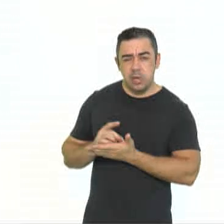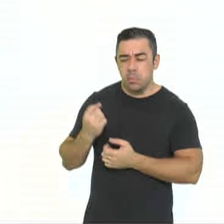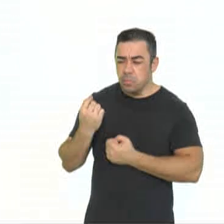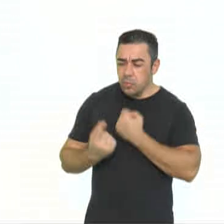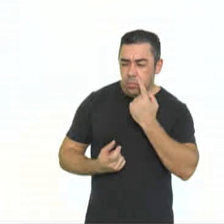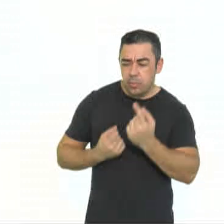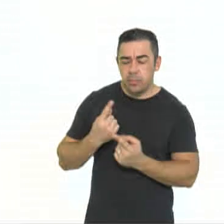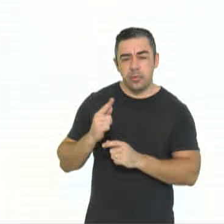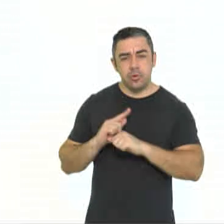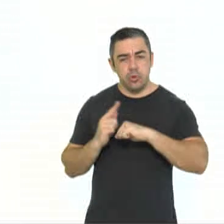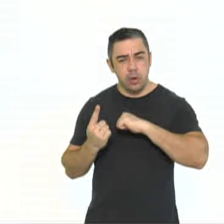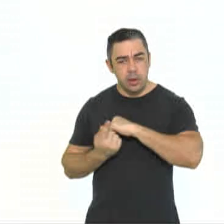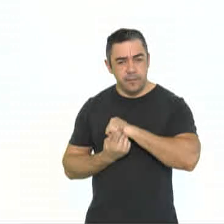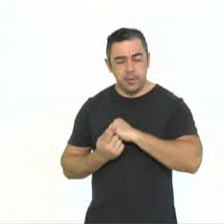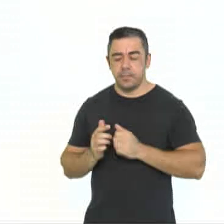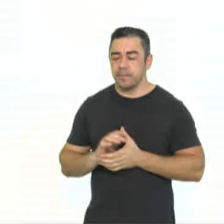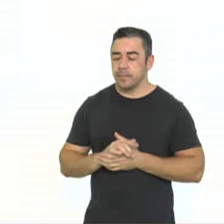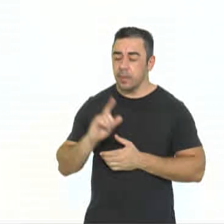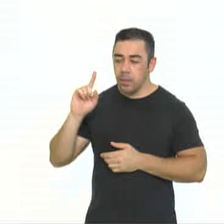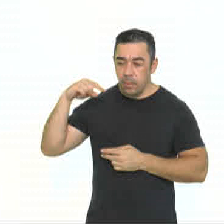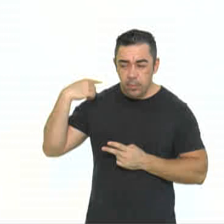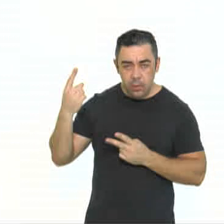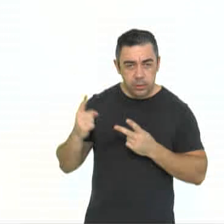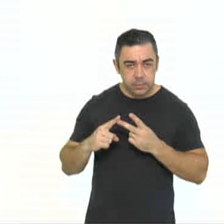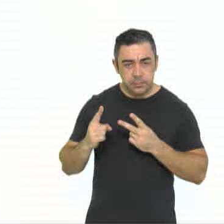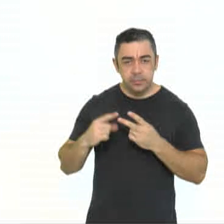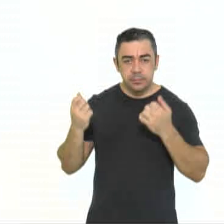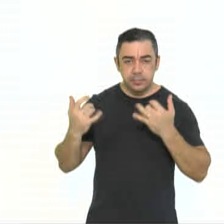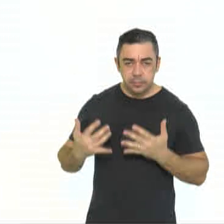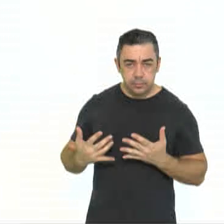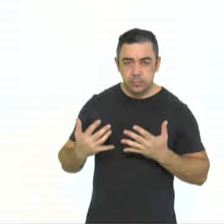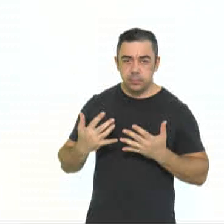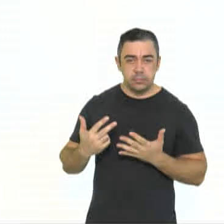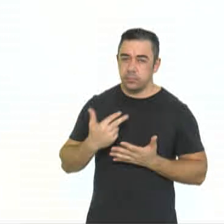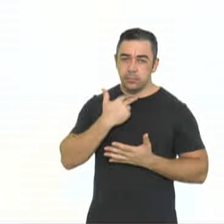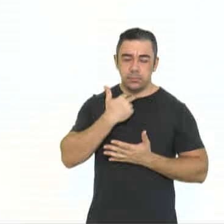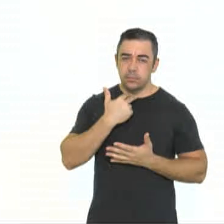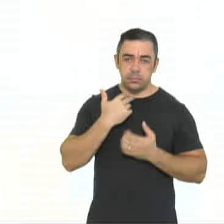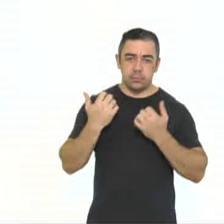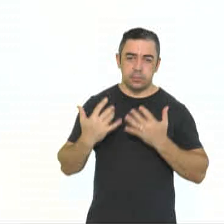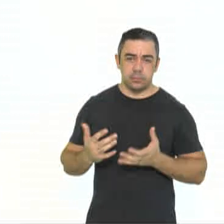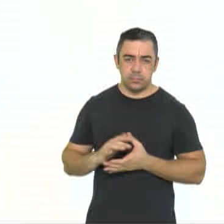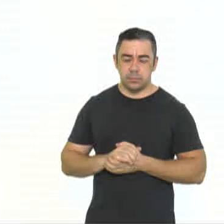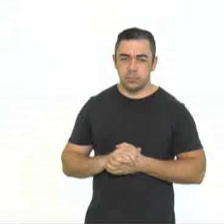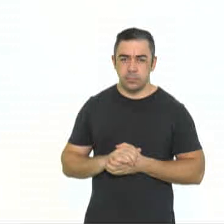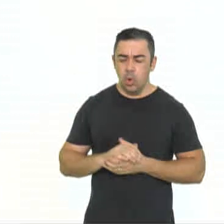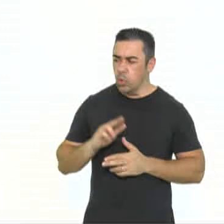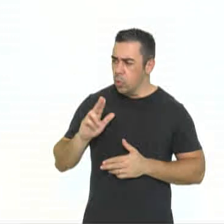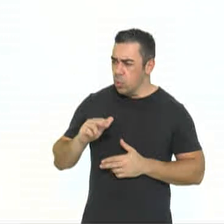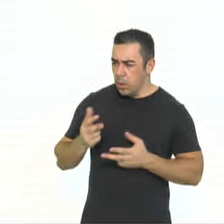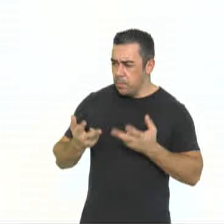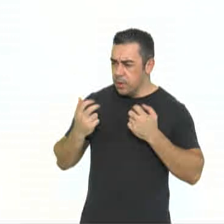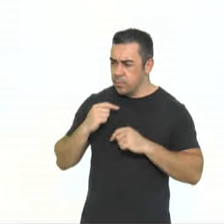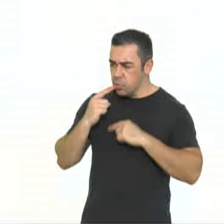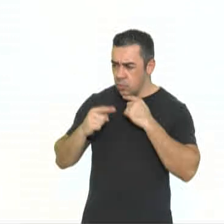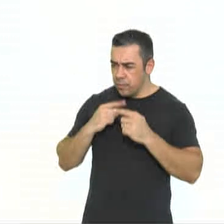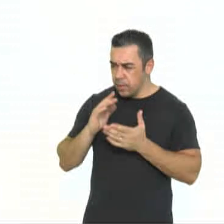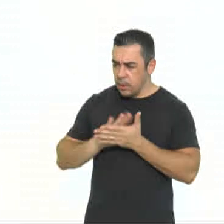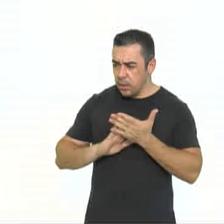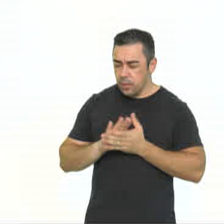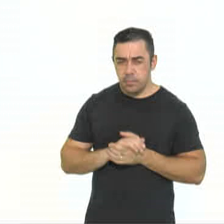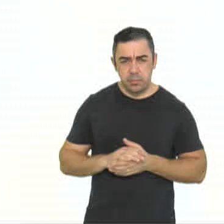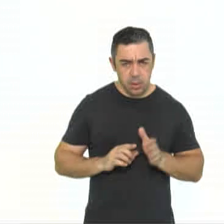de geografias. E depois citei a mais não poder. E nunca duvidaram? Perguntou-me ainda o meu